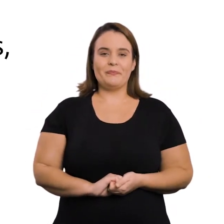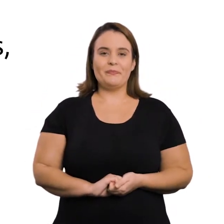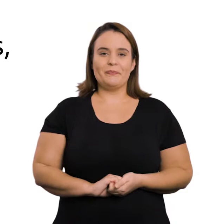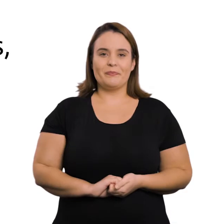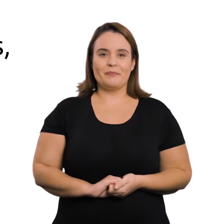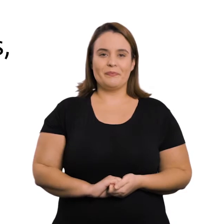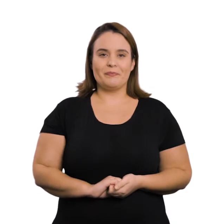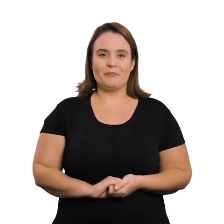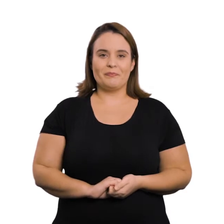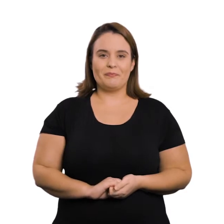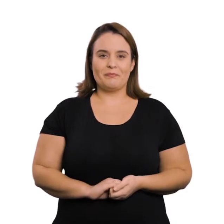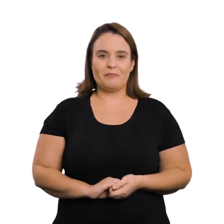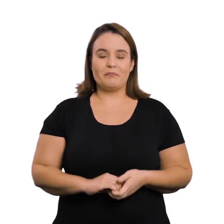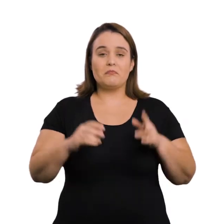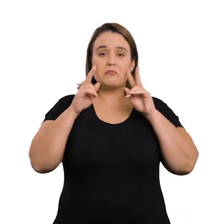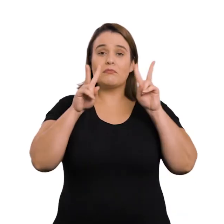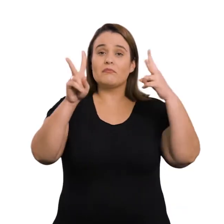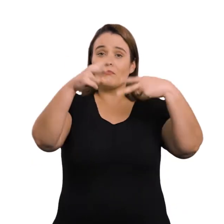acessibilidade.